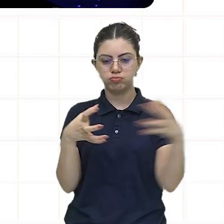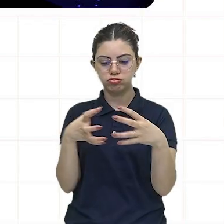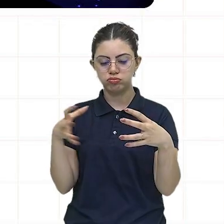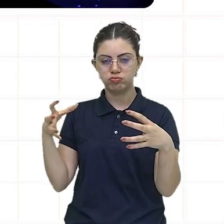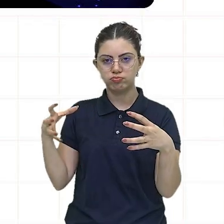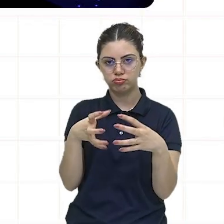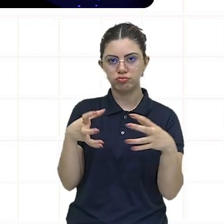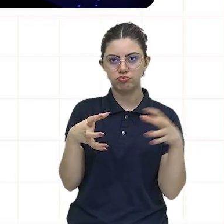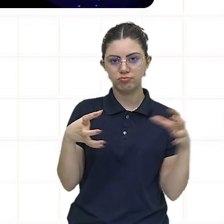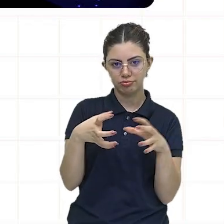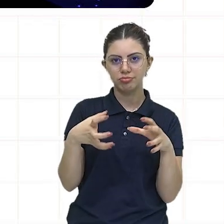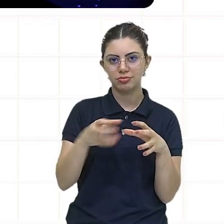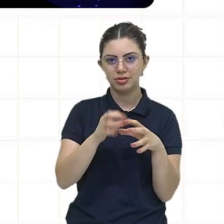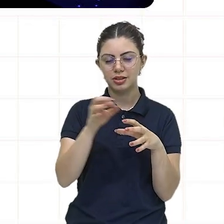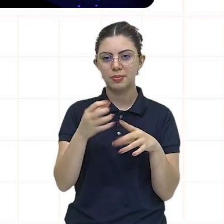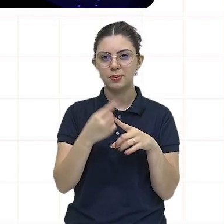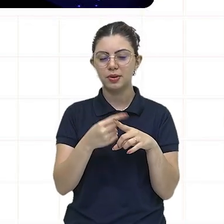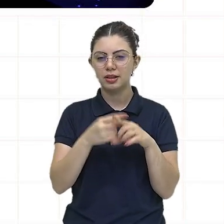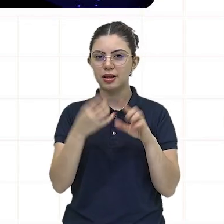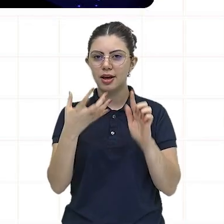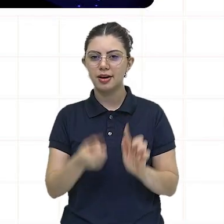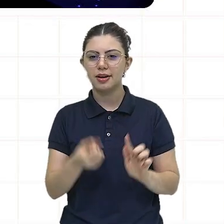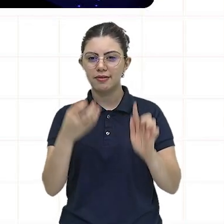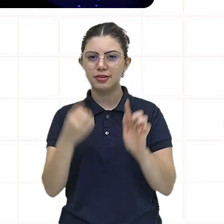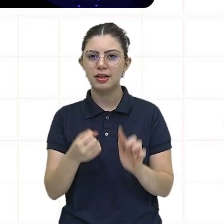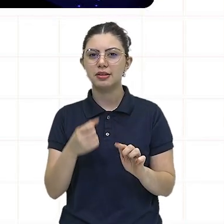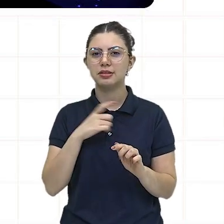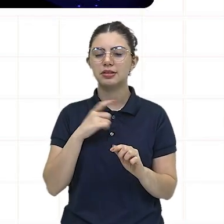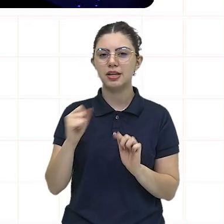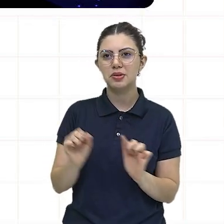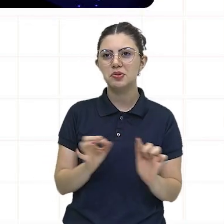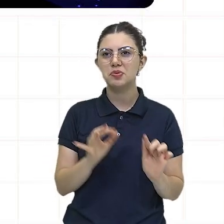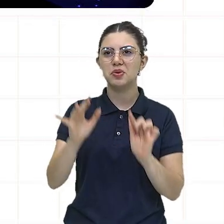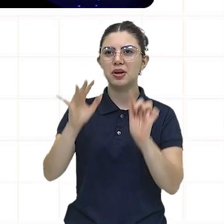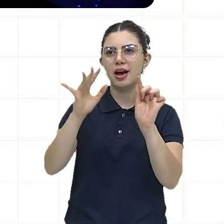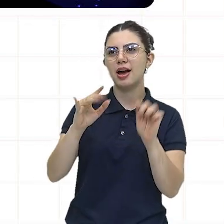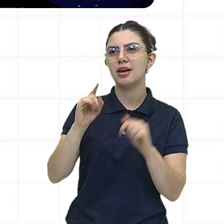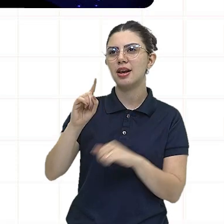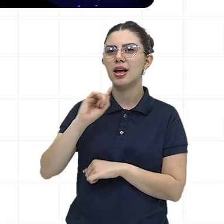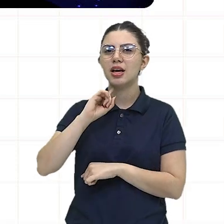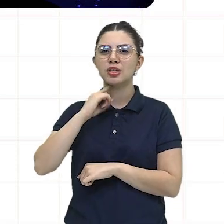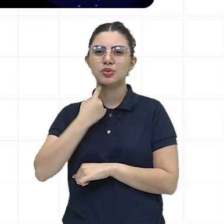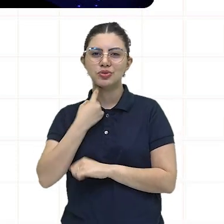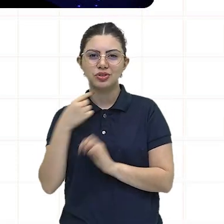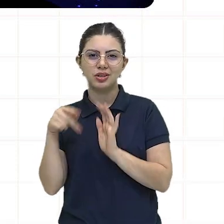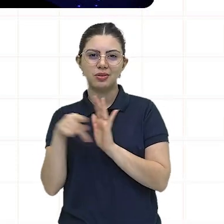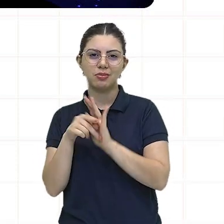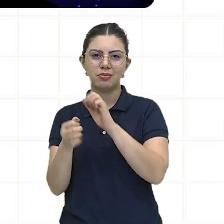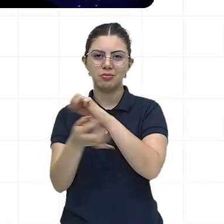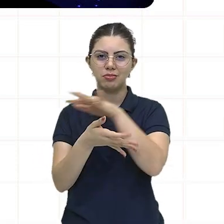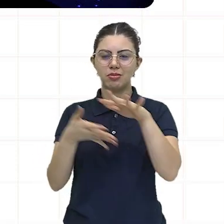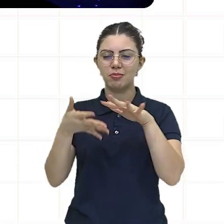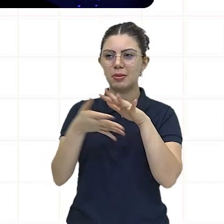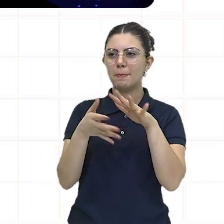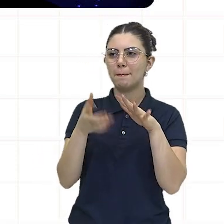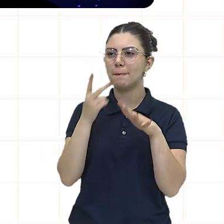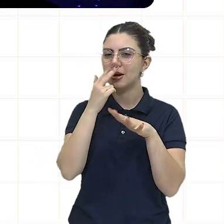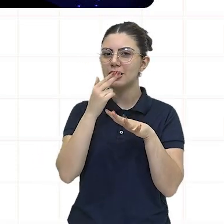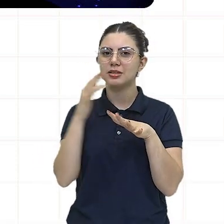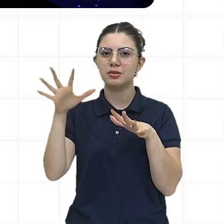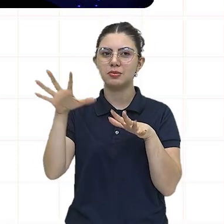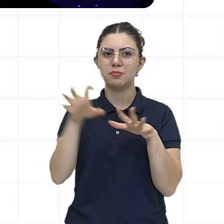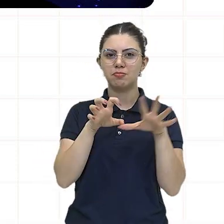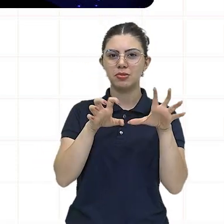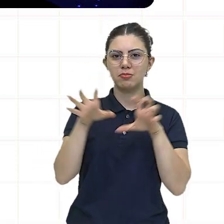ela atrai todo esse material, esses gases, essa poeira para o centro. E aí